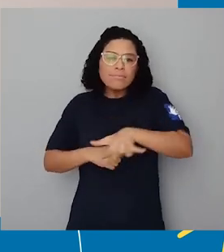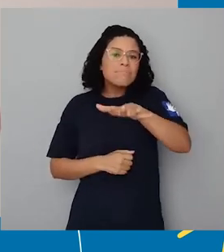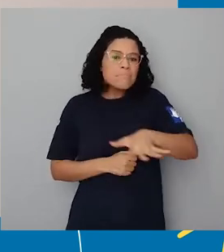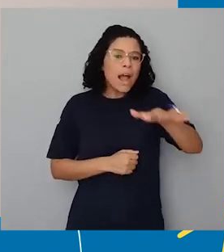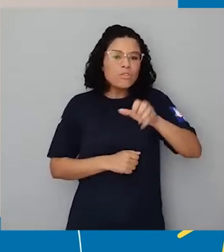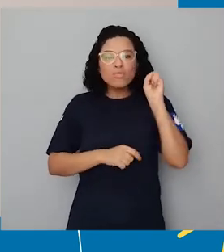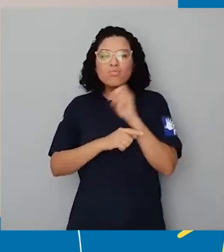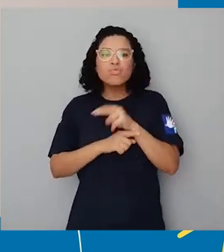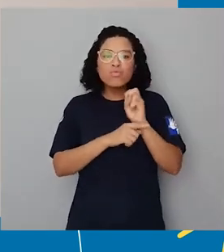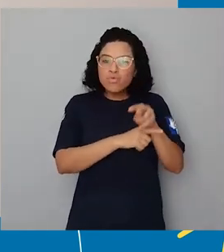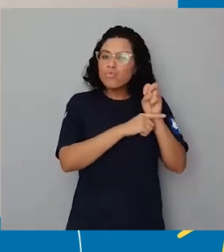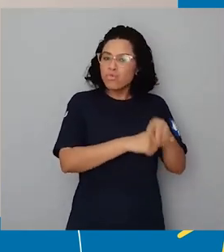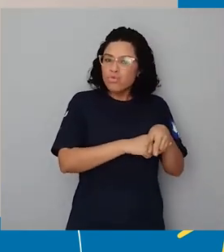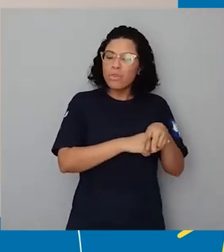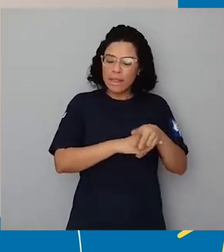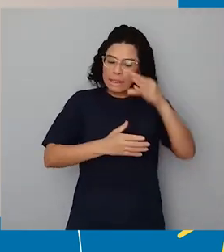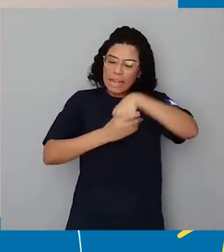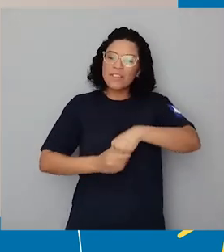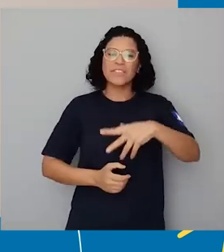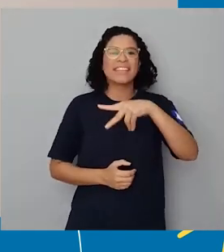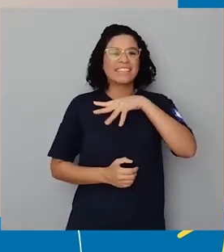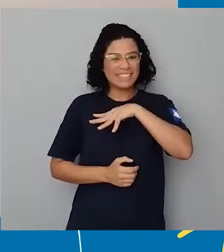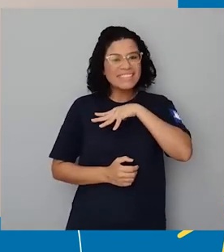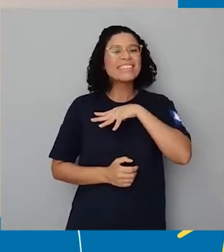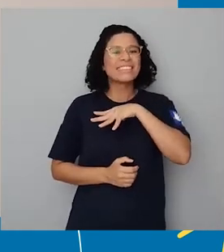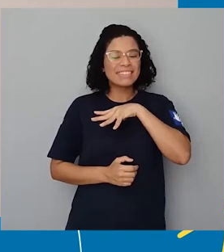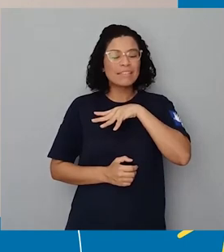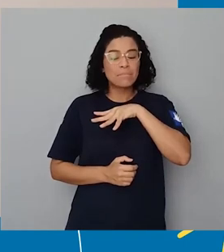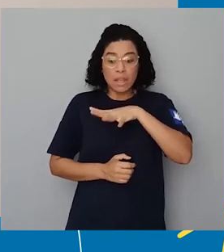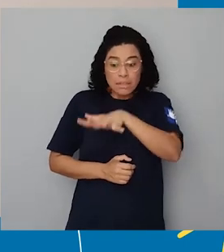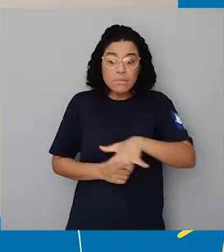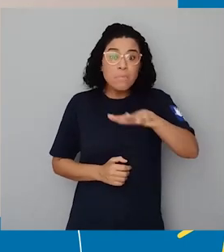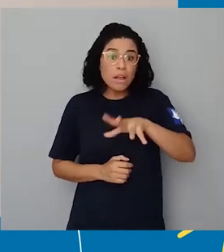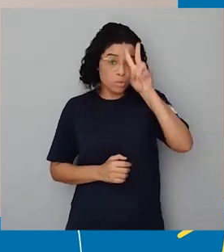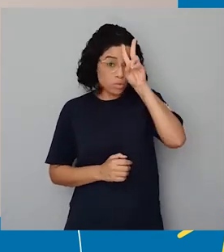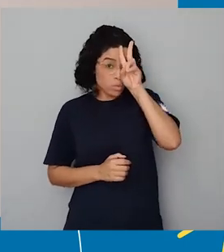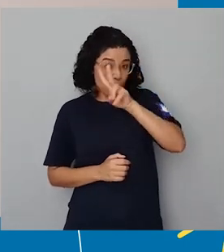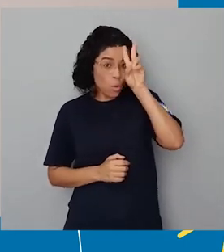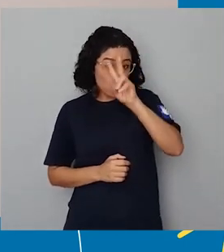vários espaços na nossa cidade. Seja espaço histórico, como era o do